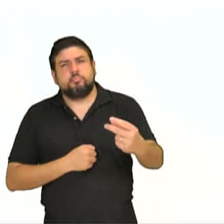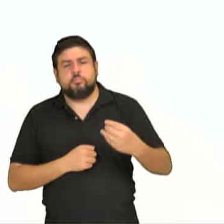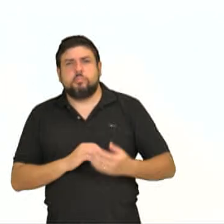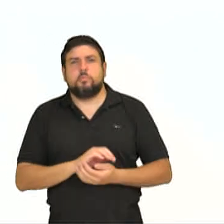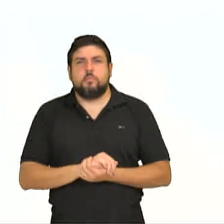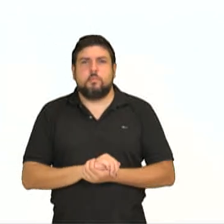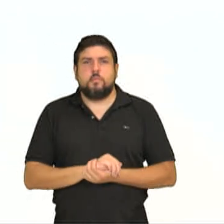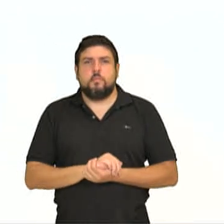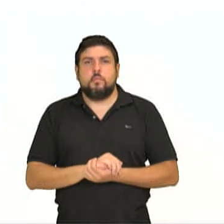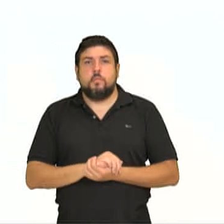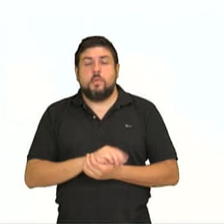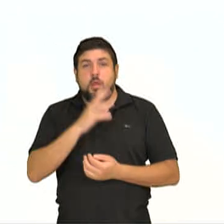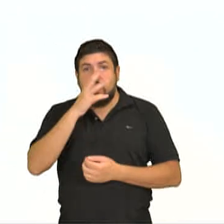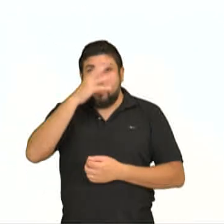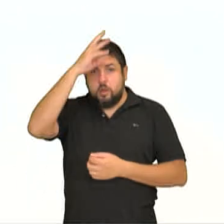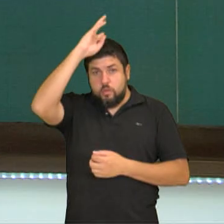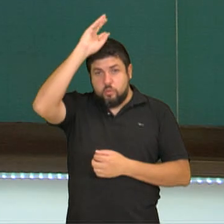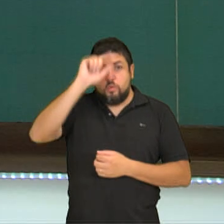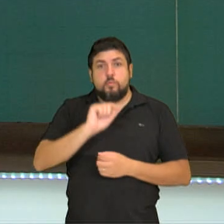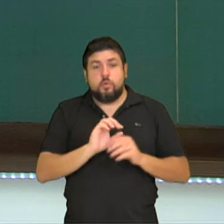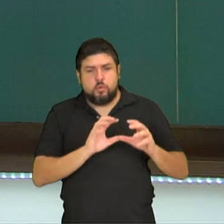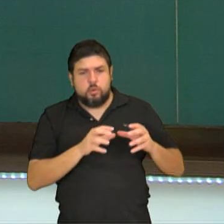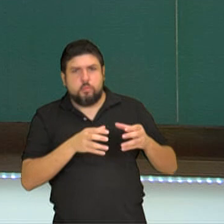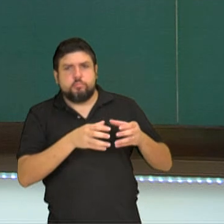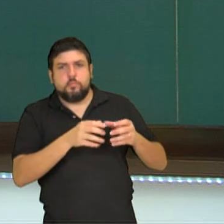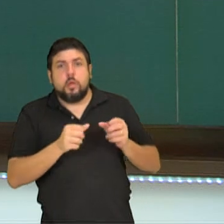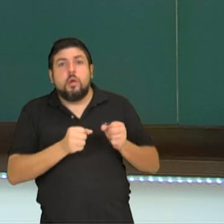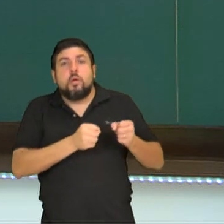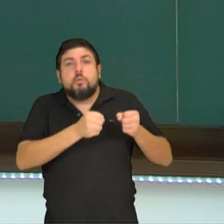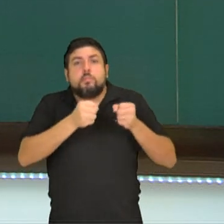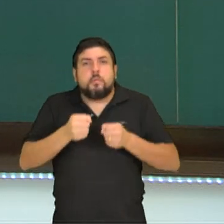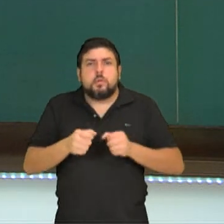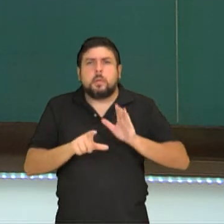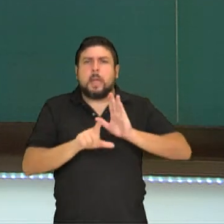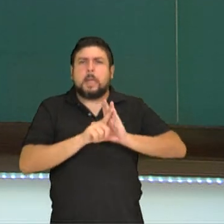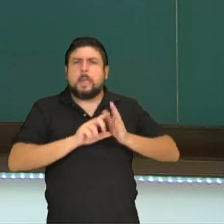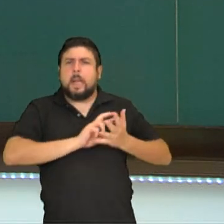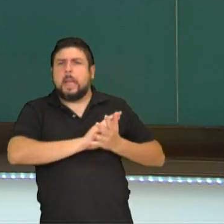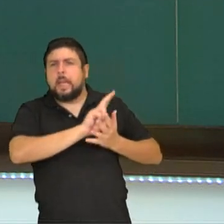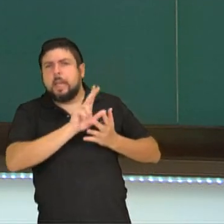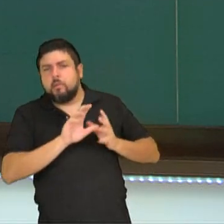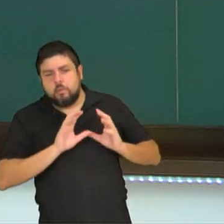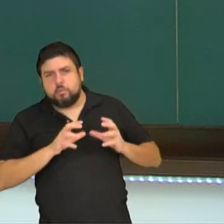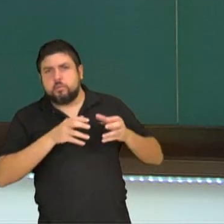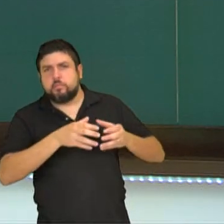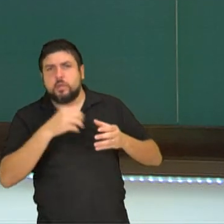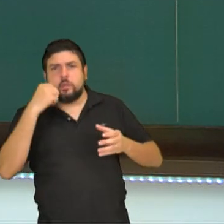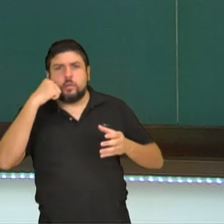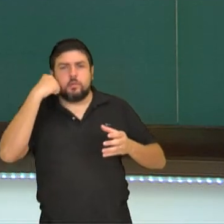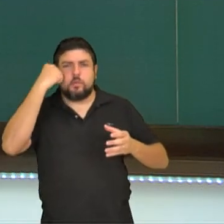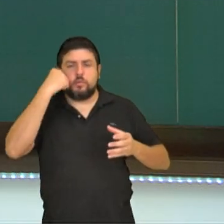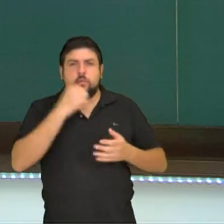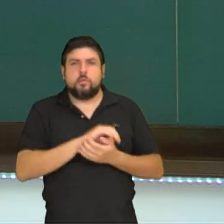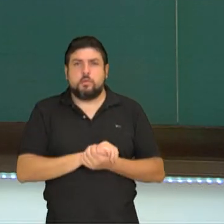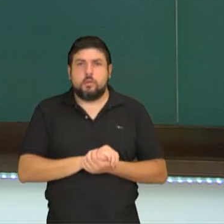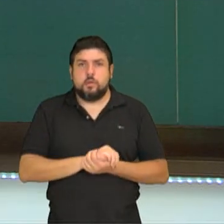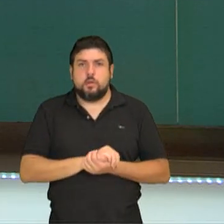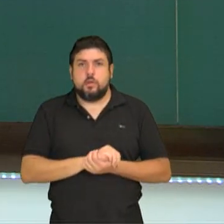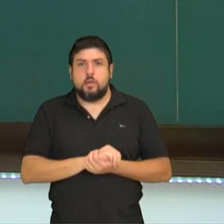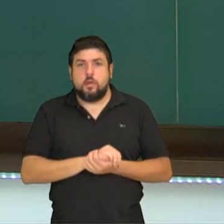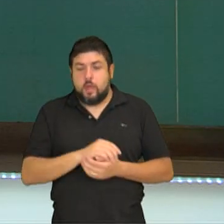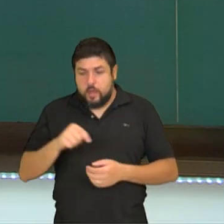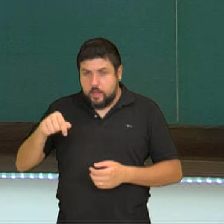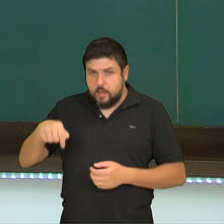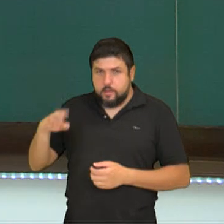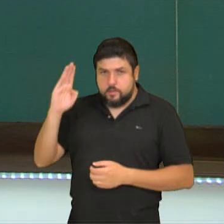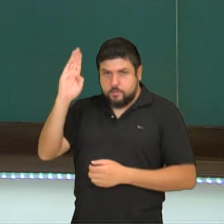estava muito concentrado nas mãos dos senadores, lembra que eu falei que o Senado era o mais importante, a instituição mais importante de Roma? Em nossa